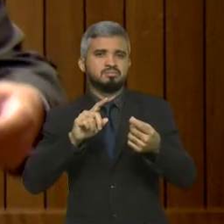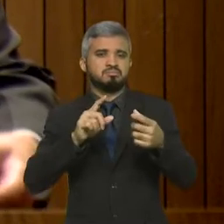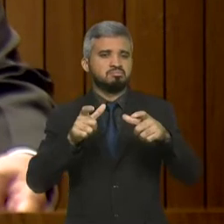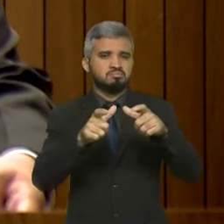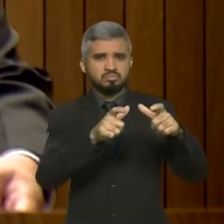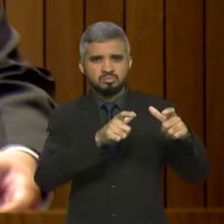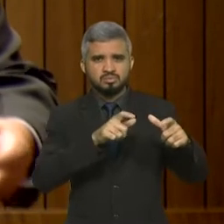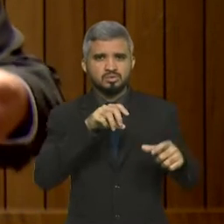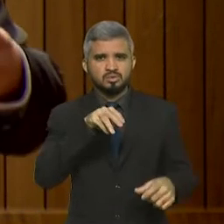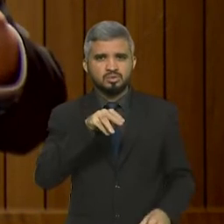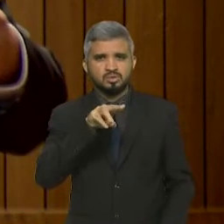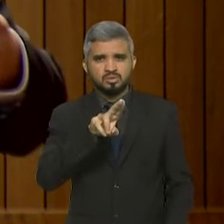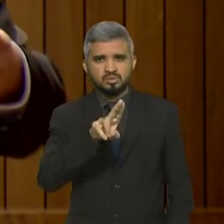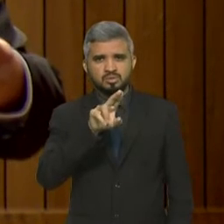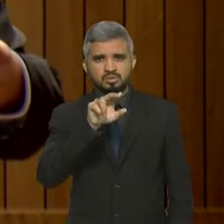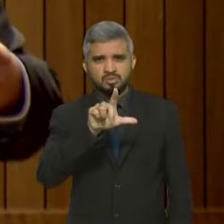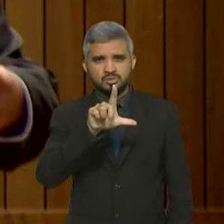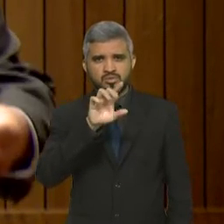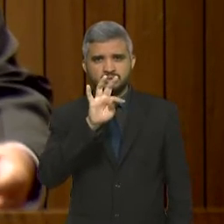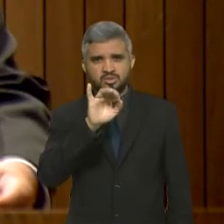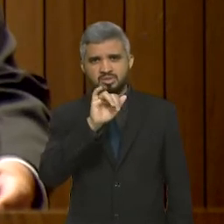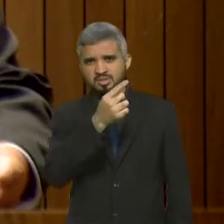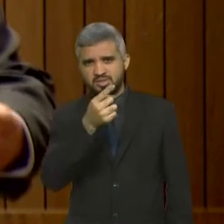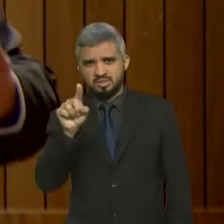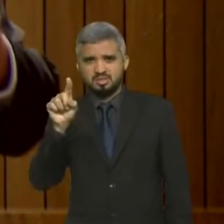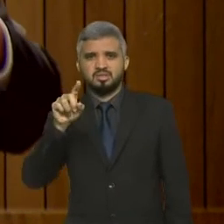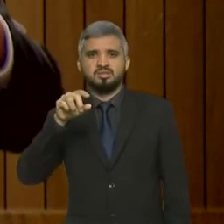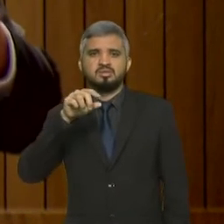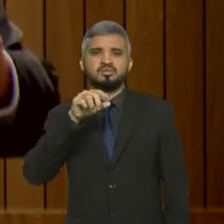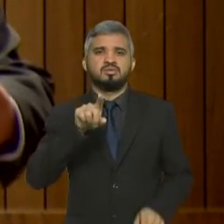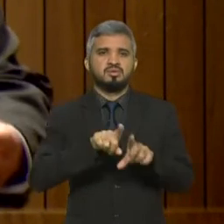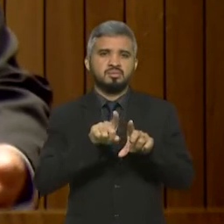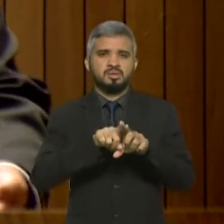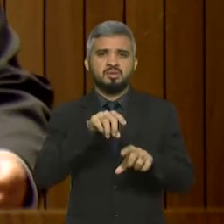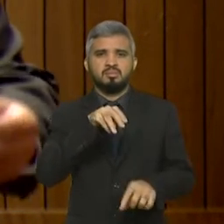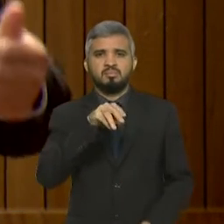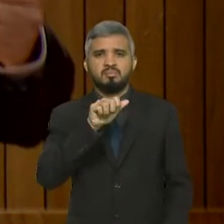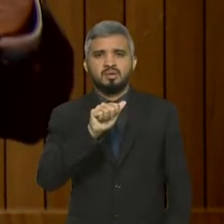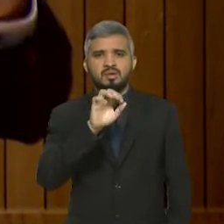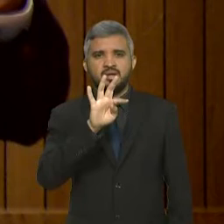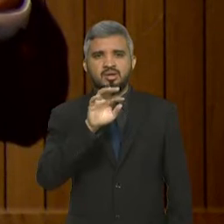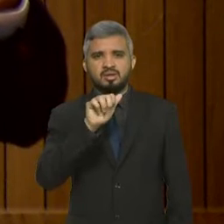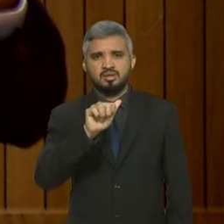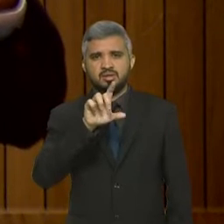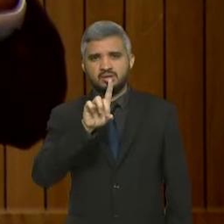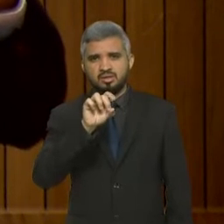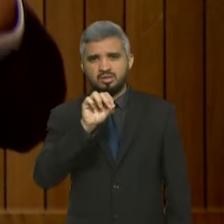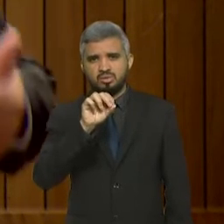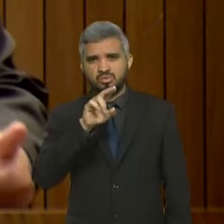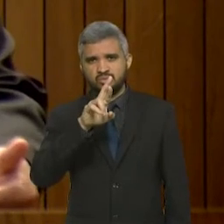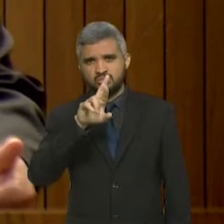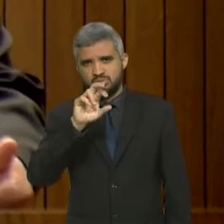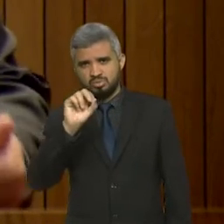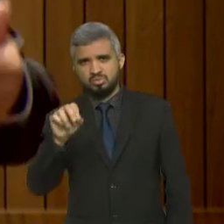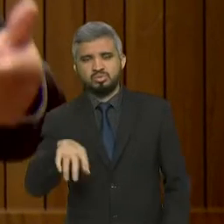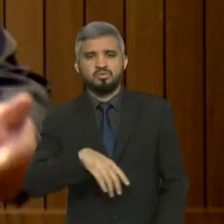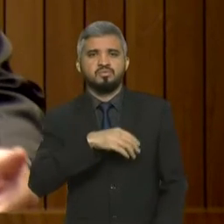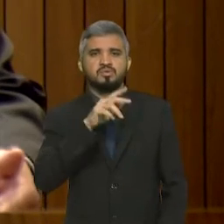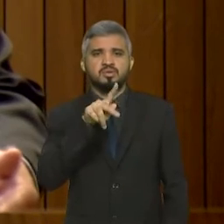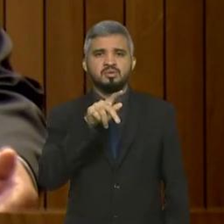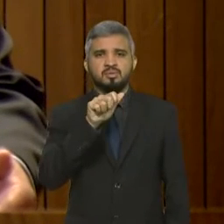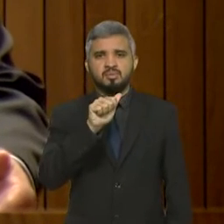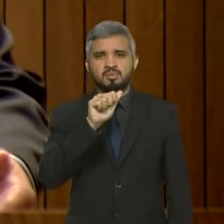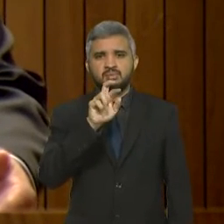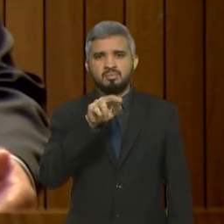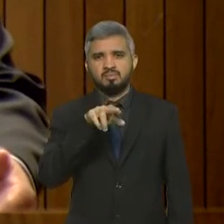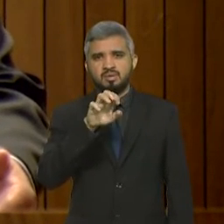Matadouro, na Boiada, na rua Raimundo Araújo, na Benil de Nina, no Parque Henrique, no